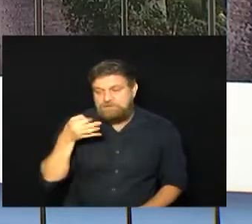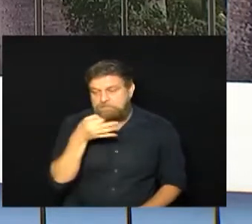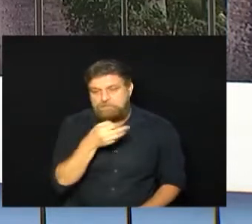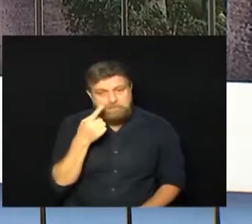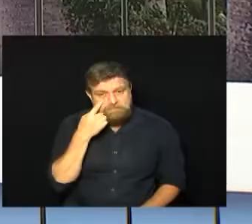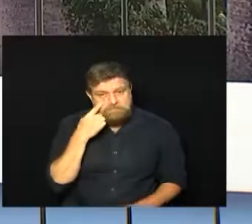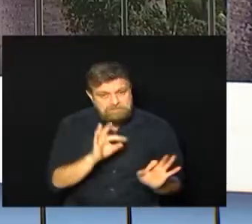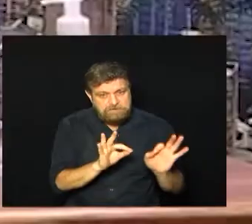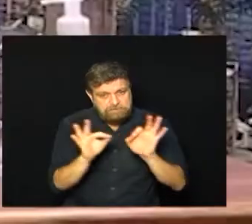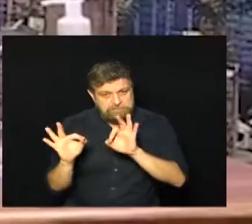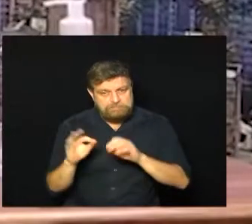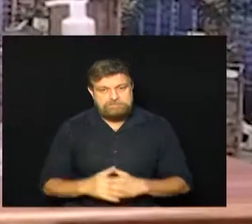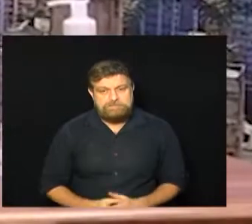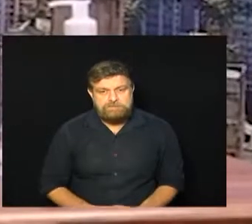ver.